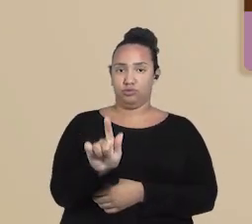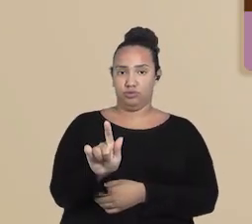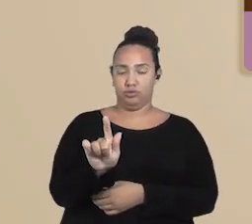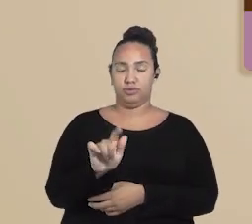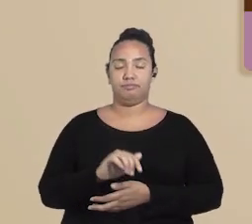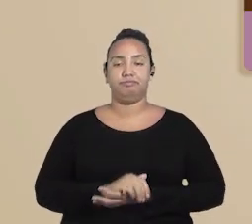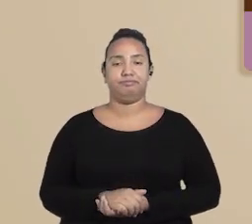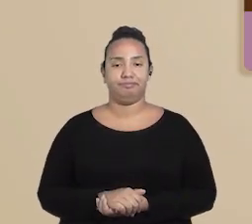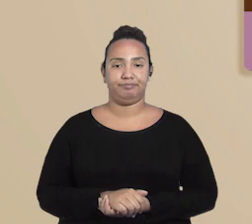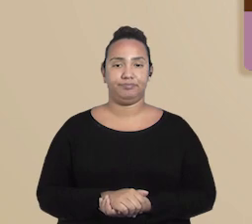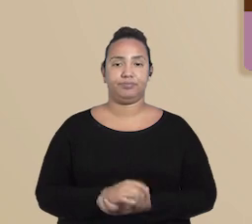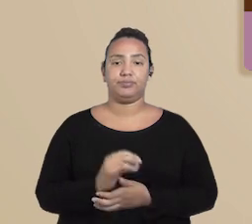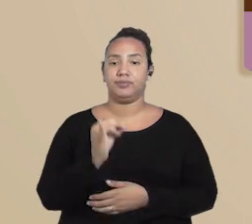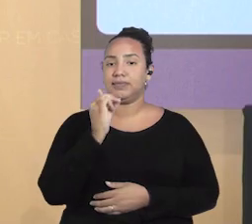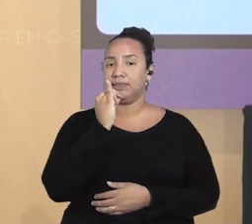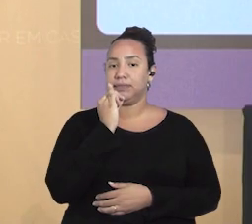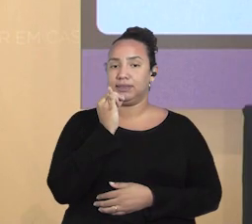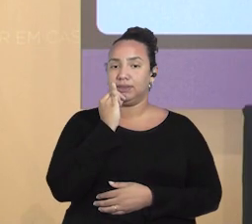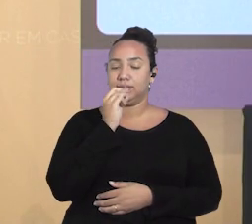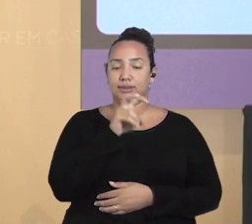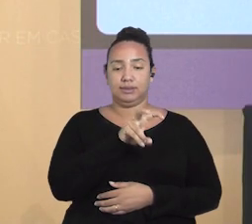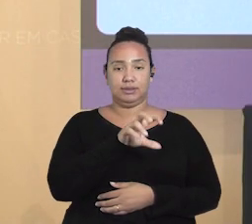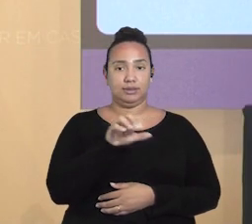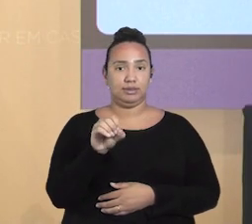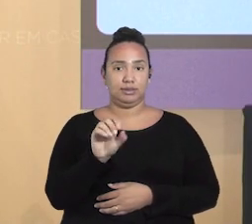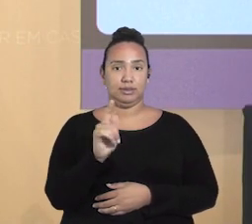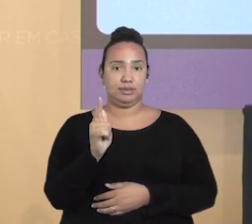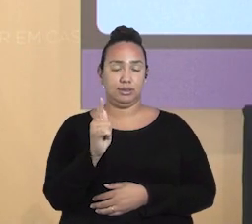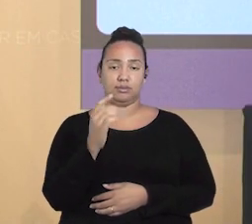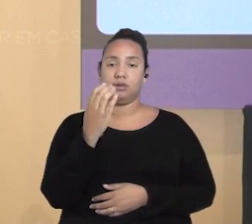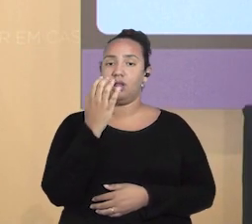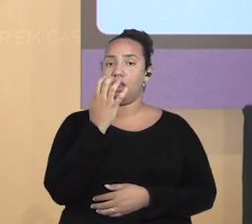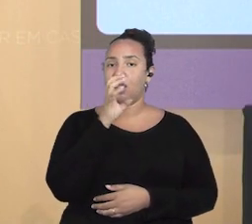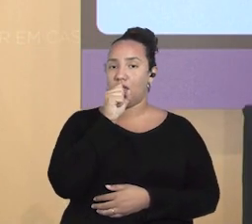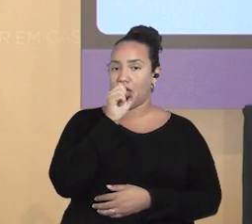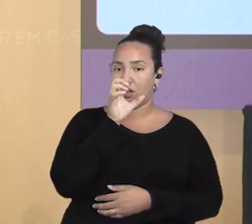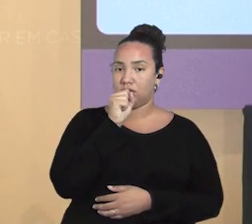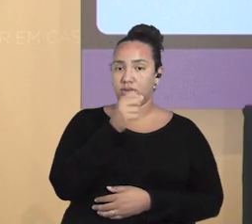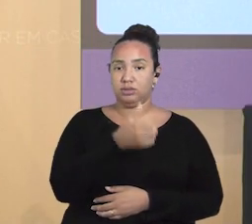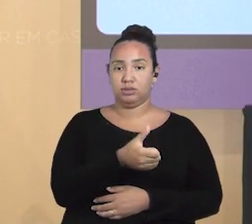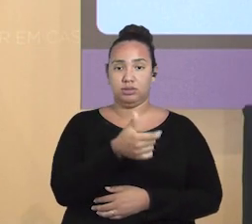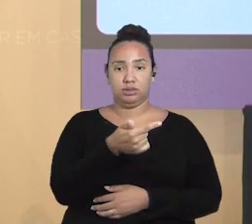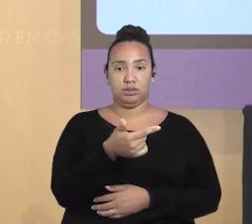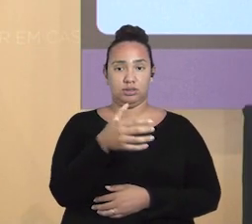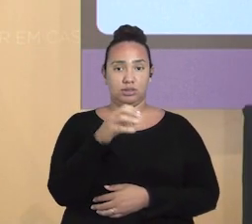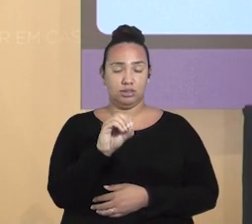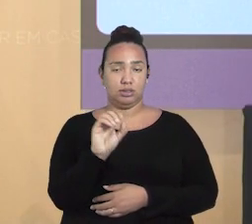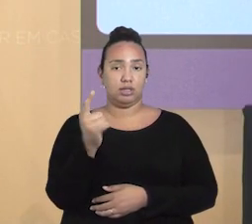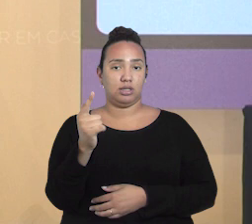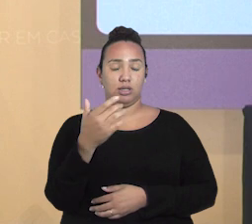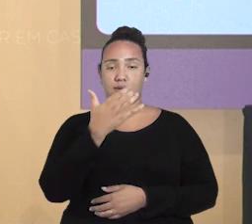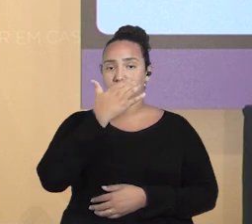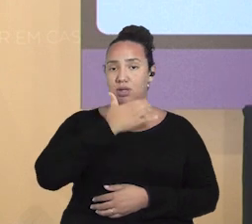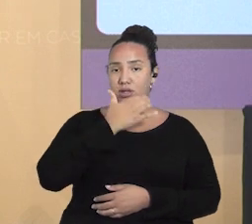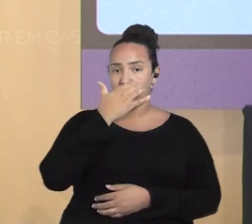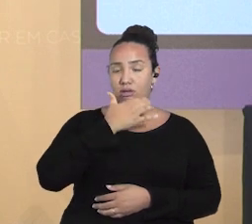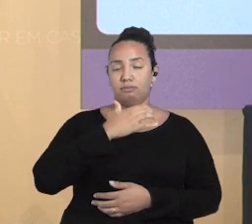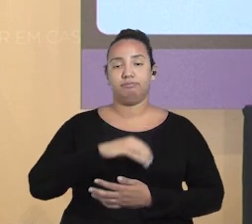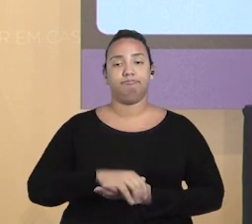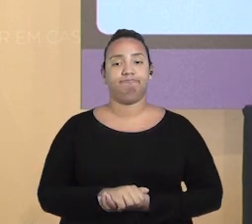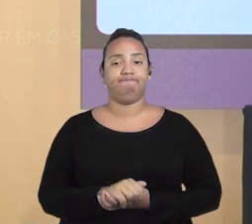para expressar medida de massa. Por exemplo, 500 gramas de laranja, 170 gramas de